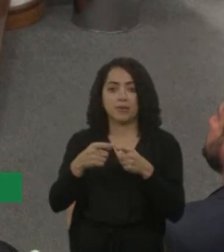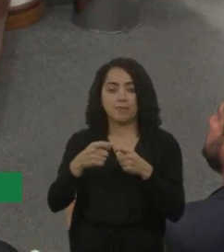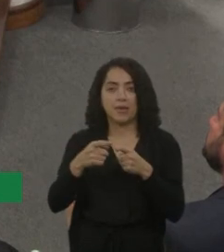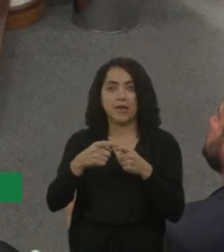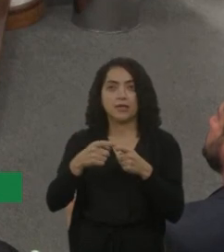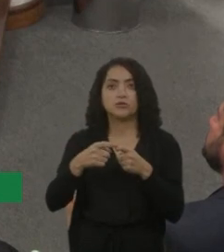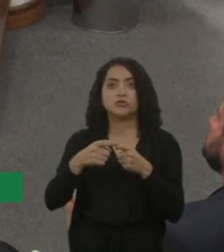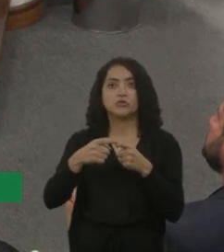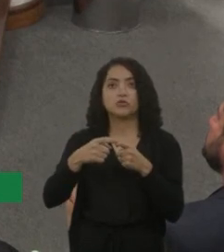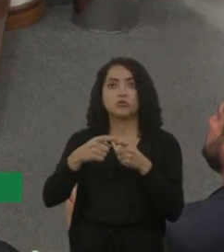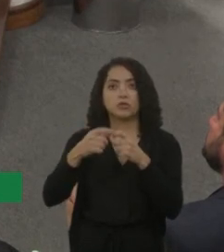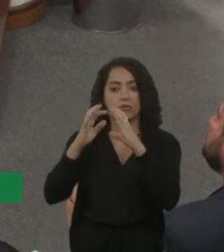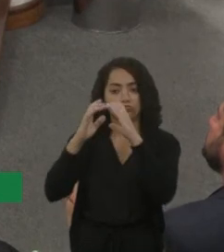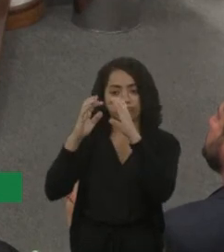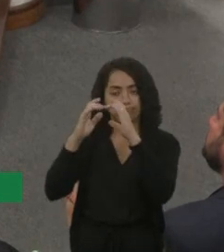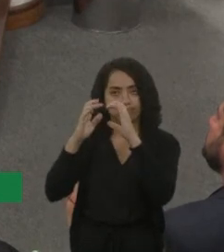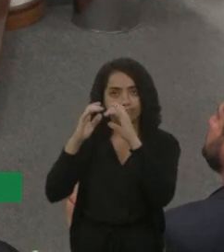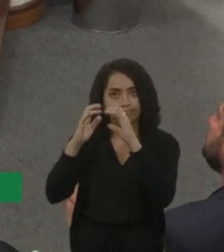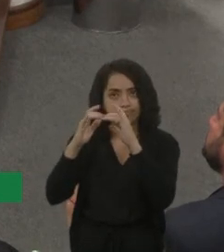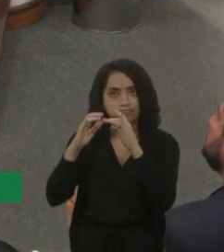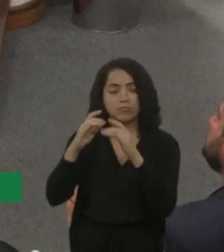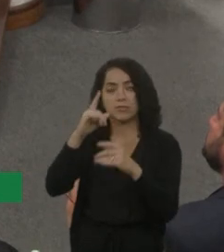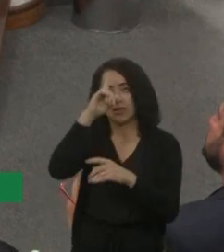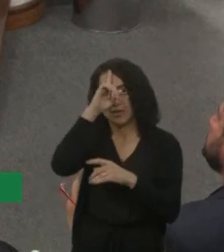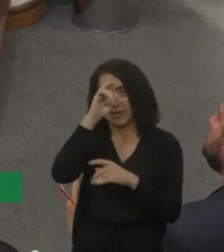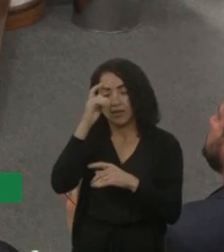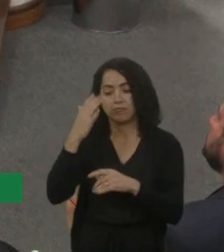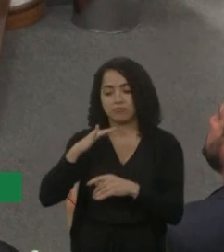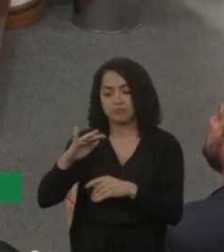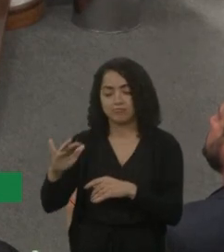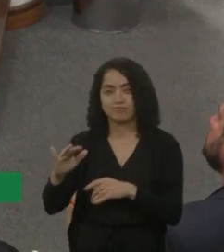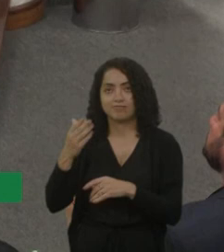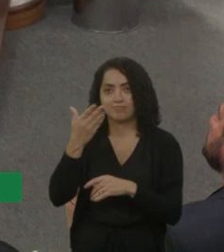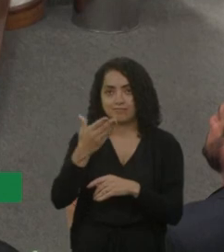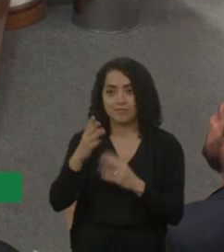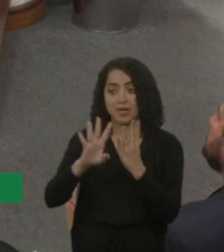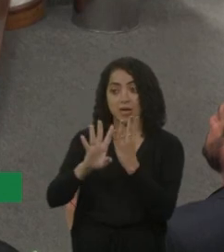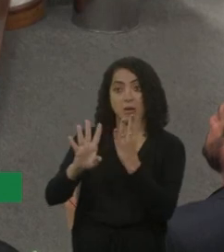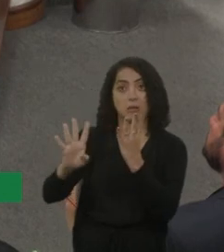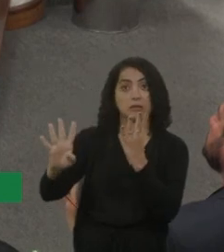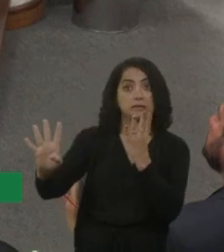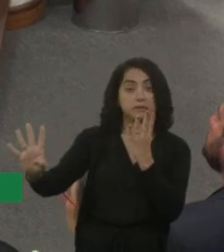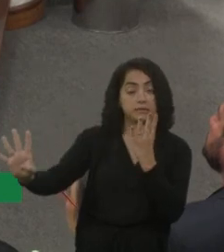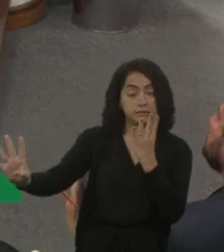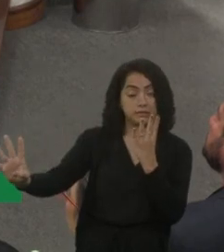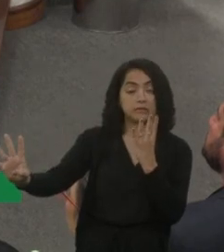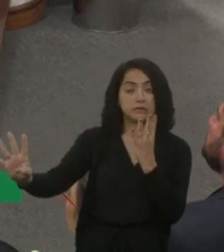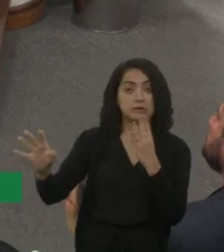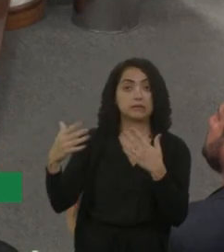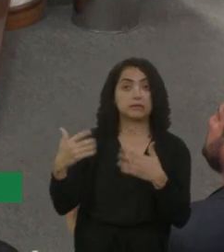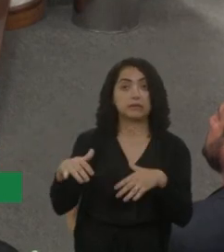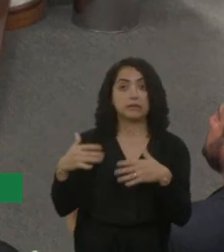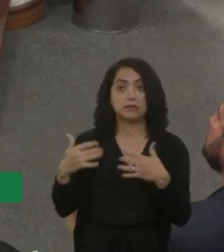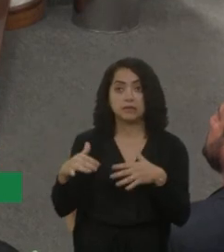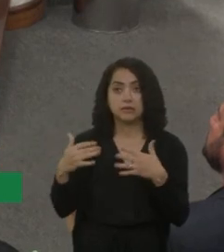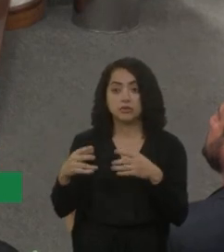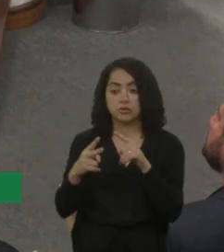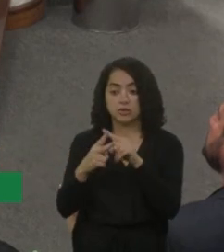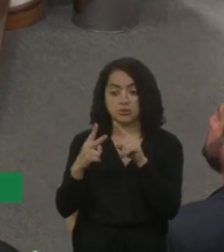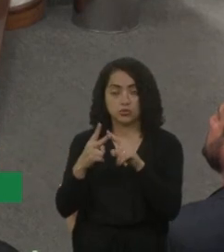Hospital Infantil Joana de Gusmão, que é o serviço de referência. A gente tem uma fila bastante grande, tanto nas duas